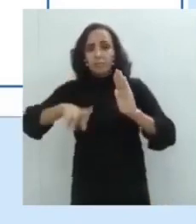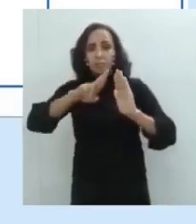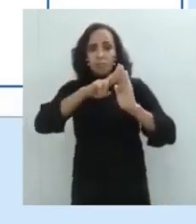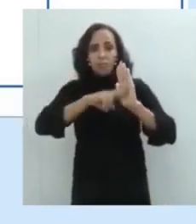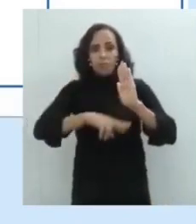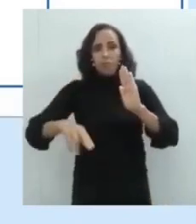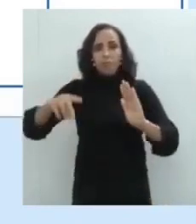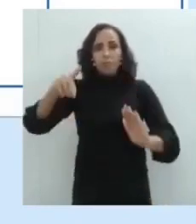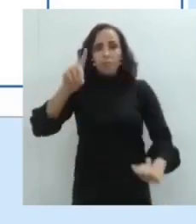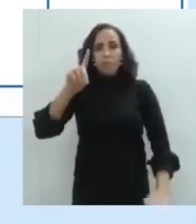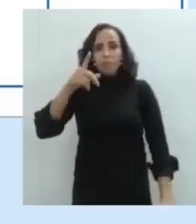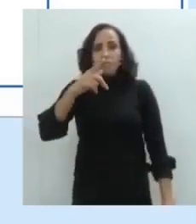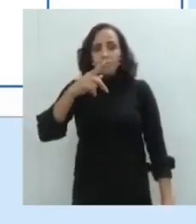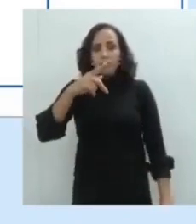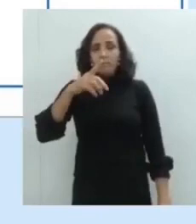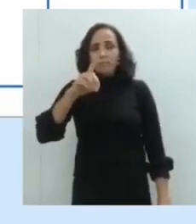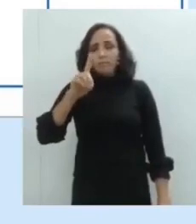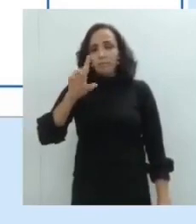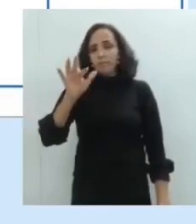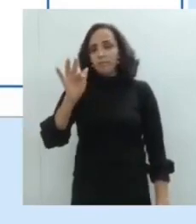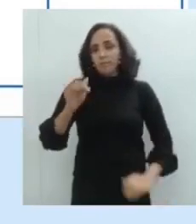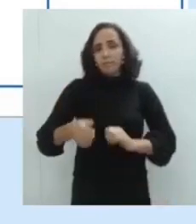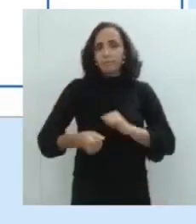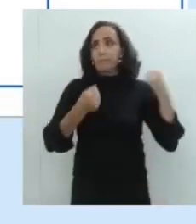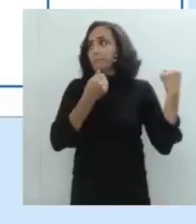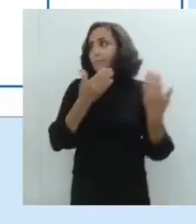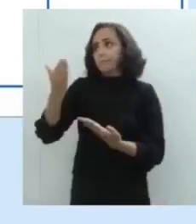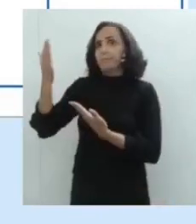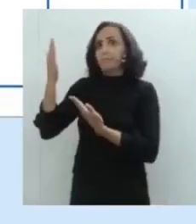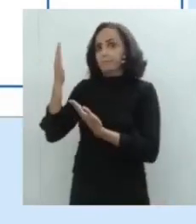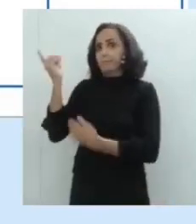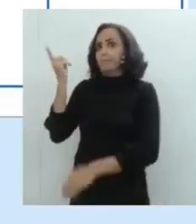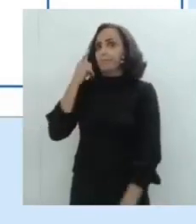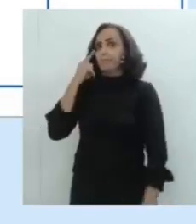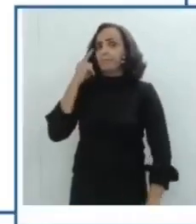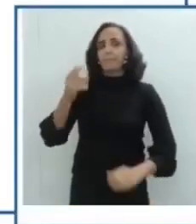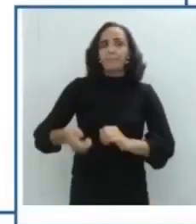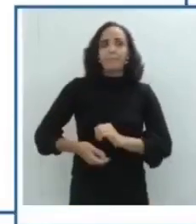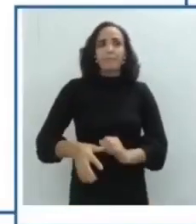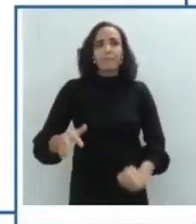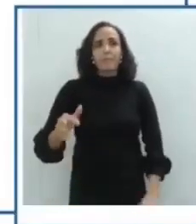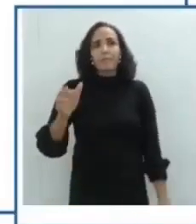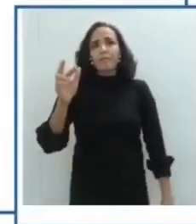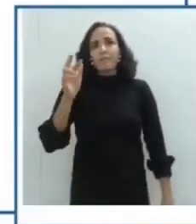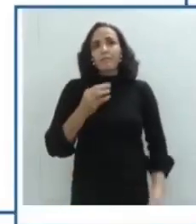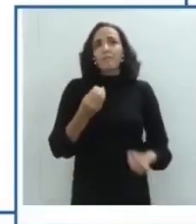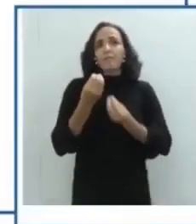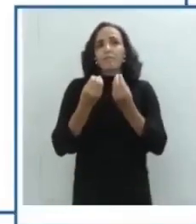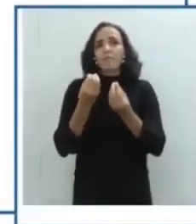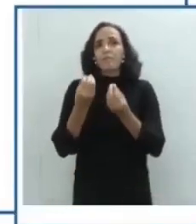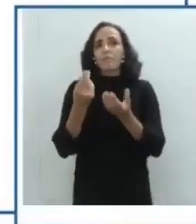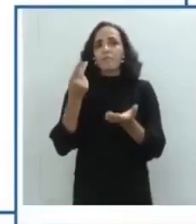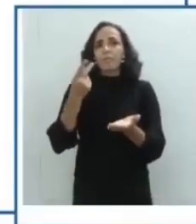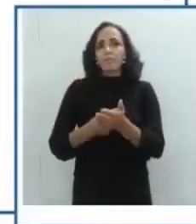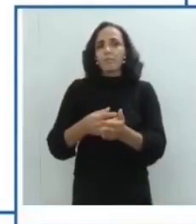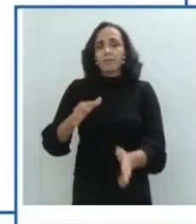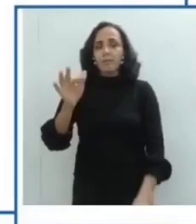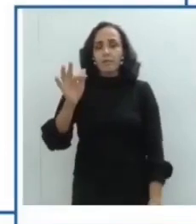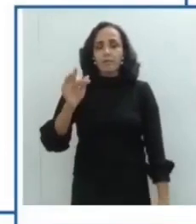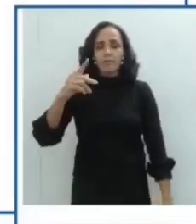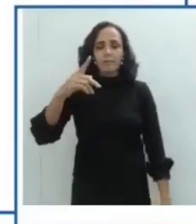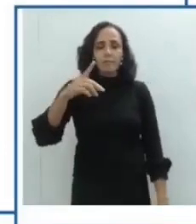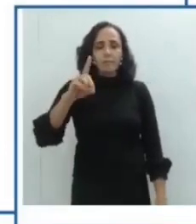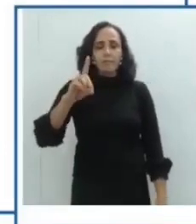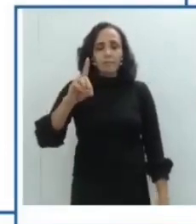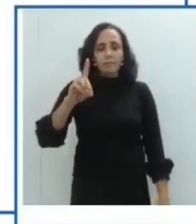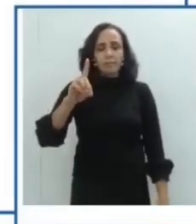PDF. Você vê na tela aí que o FPDF, né, que é esse elefante aí, é uma